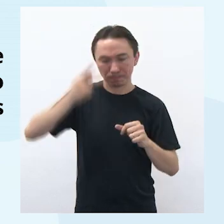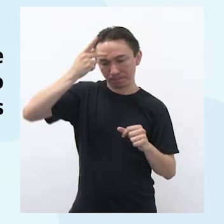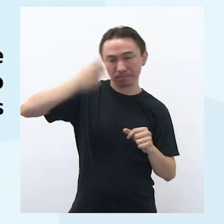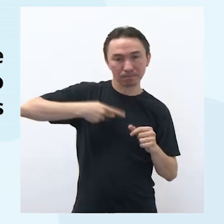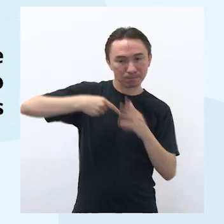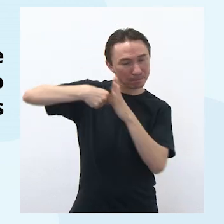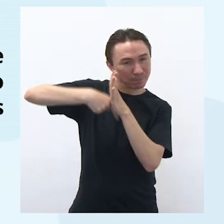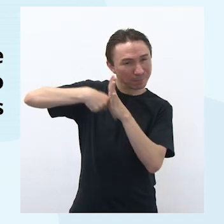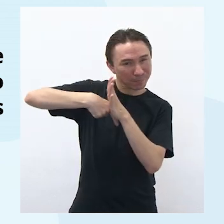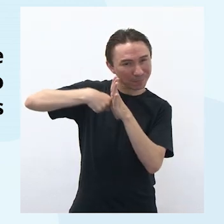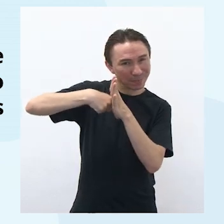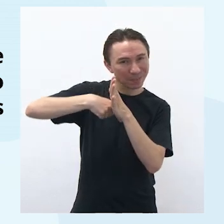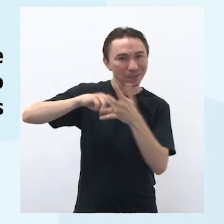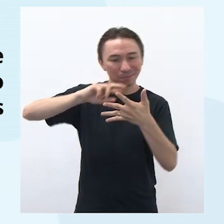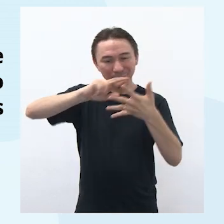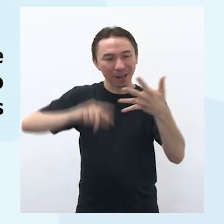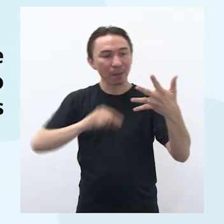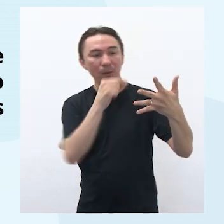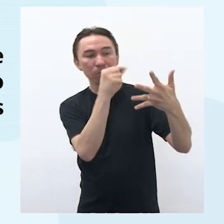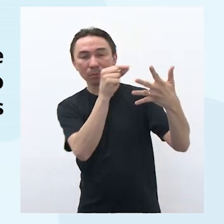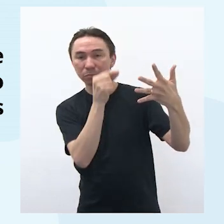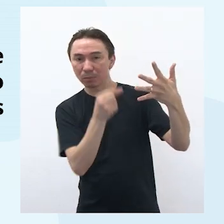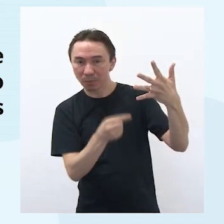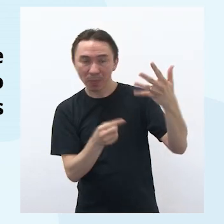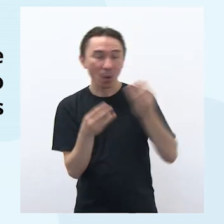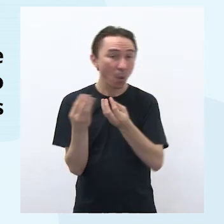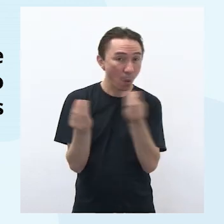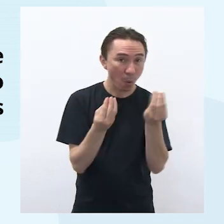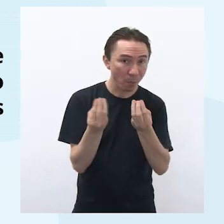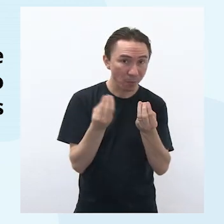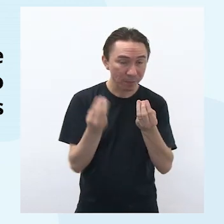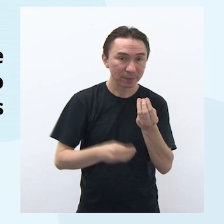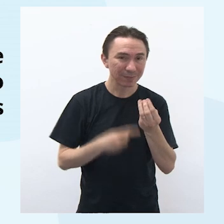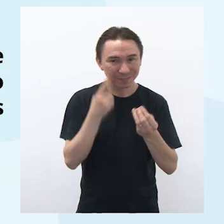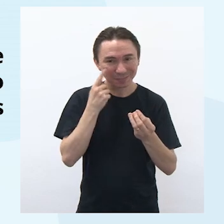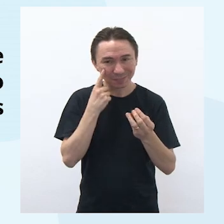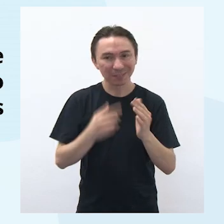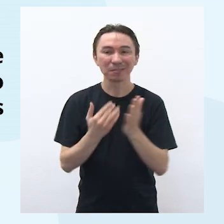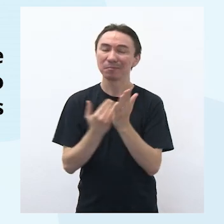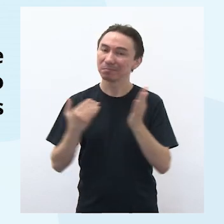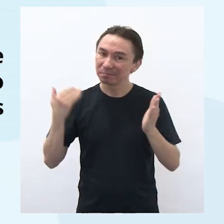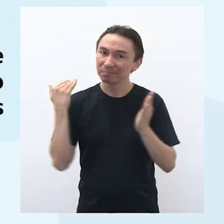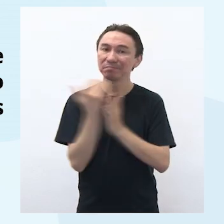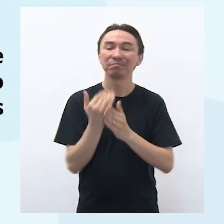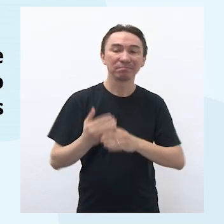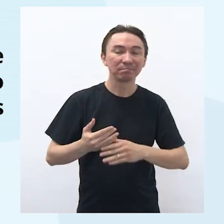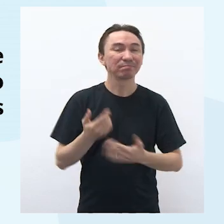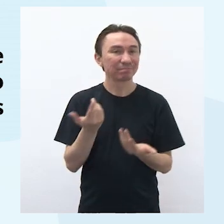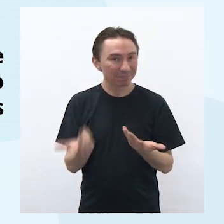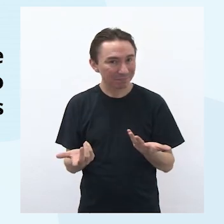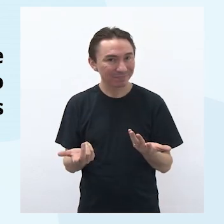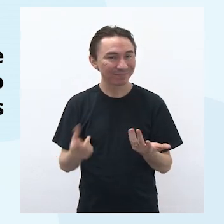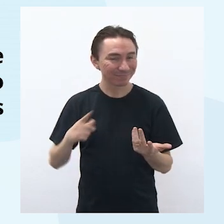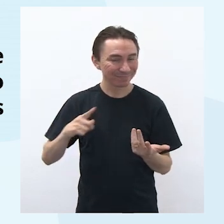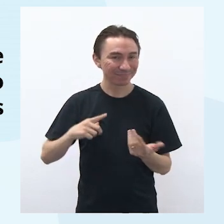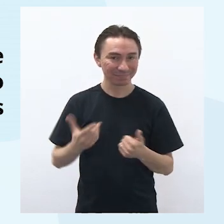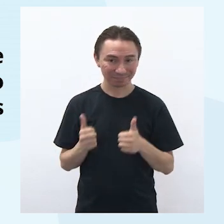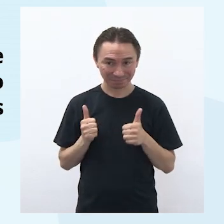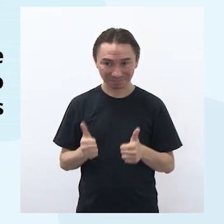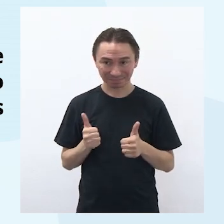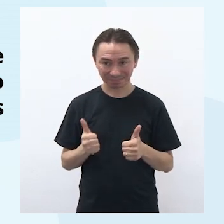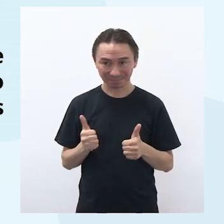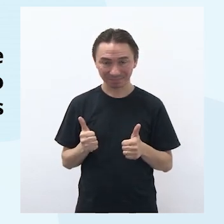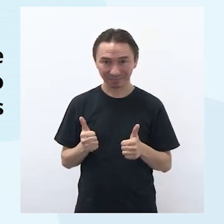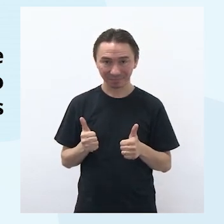no preenchimento das rubricas, desse instrumento de avaliação formativa baseado em rubricas. Então, a gente vai